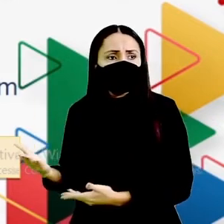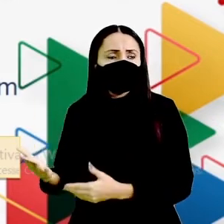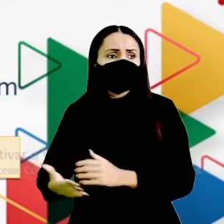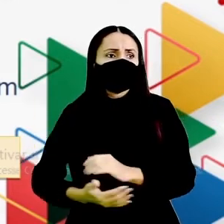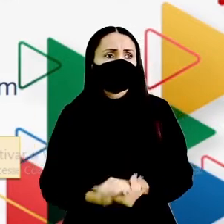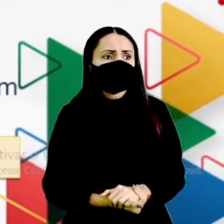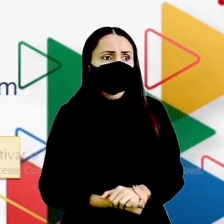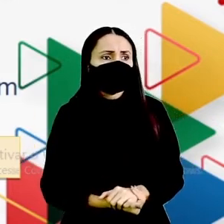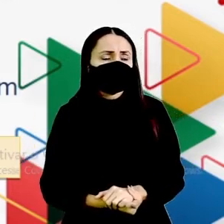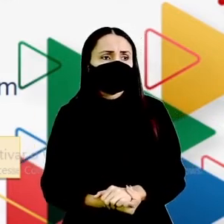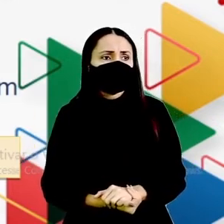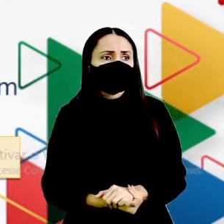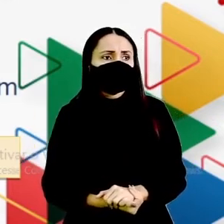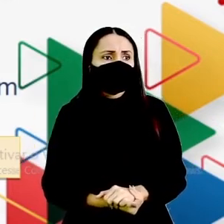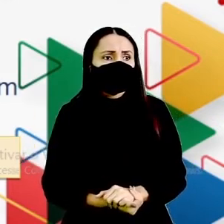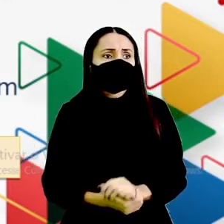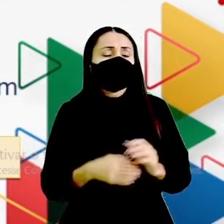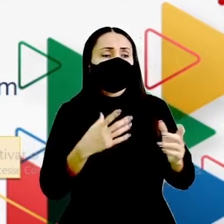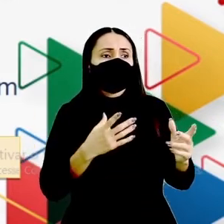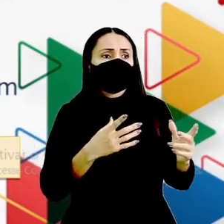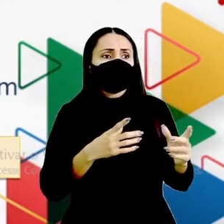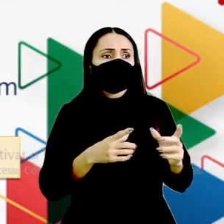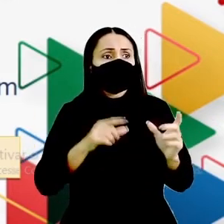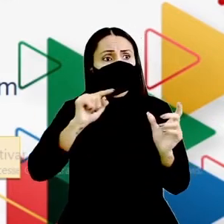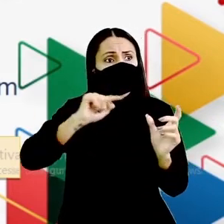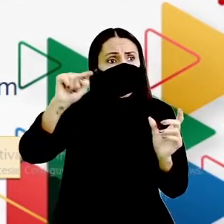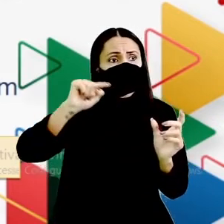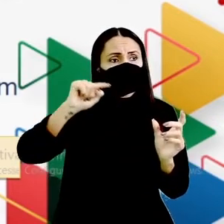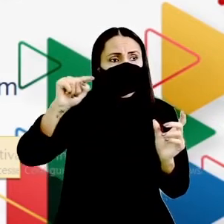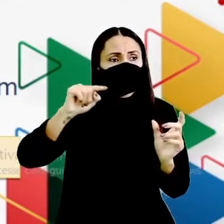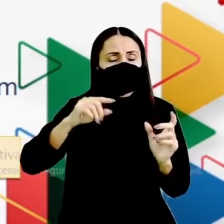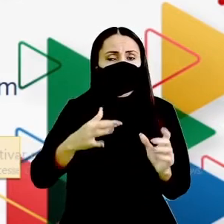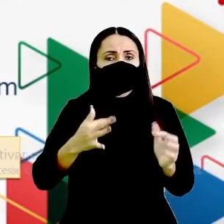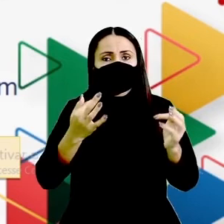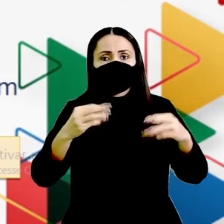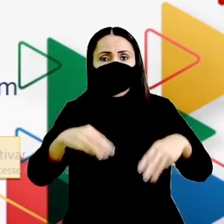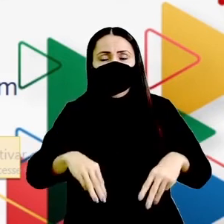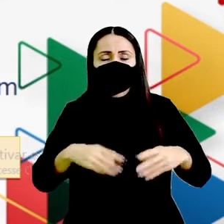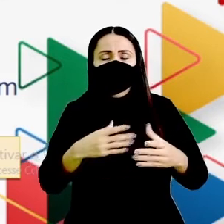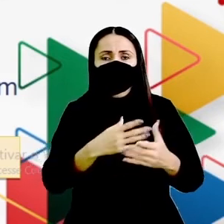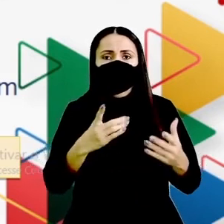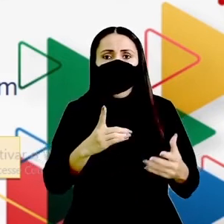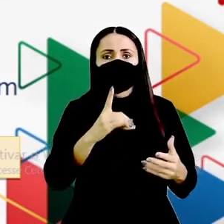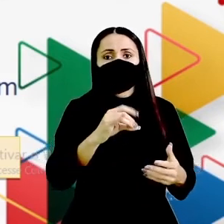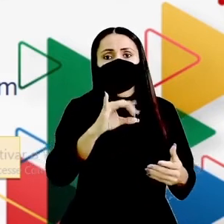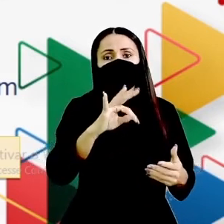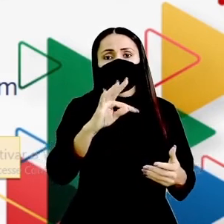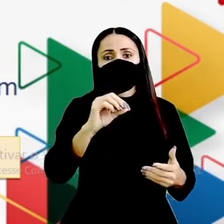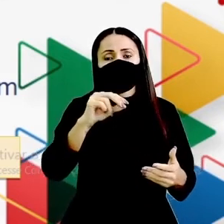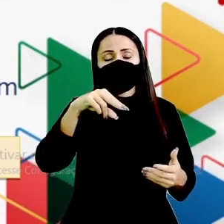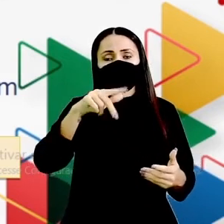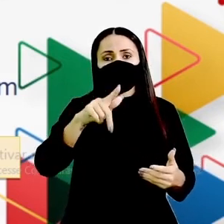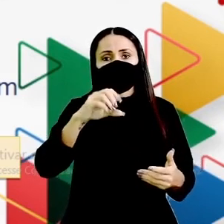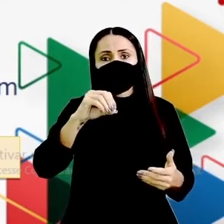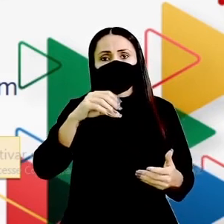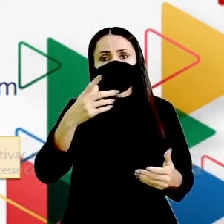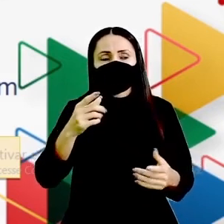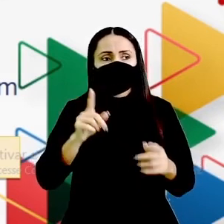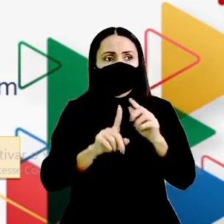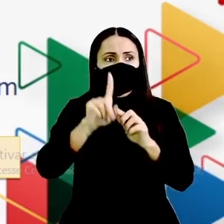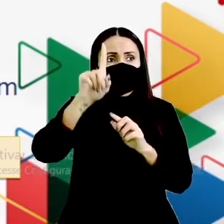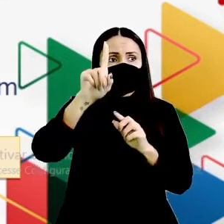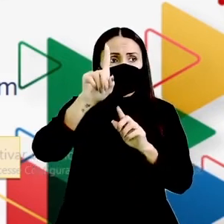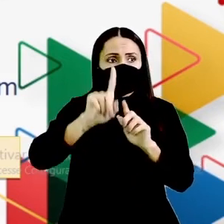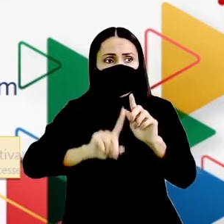Acentuam-se os paroxítonos terminados em ditongos, sejam eles ditongos crescentes ou decrescentes. Olha ali, ó,